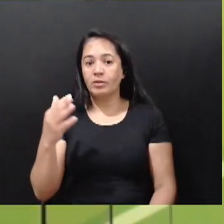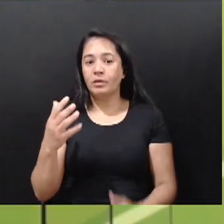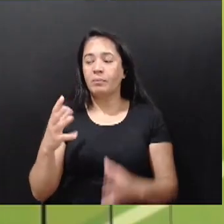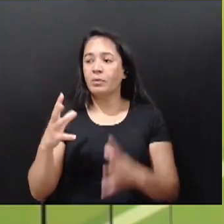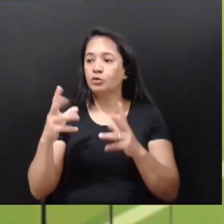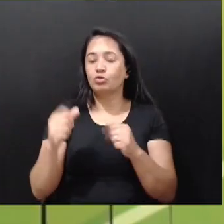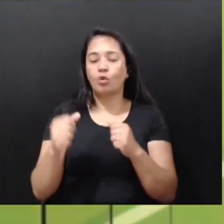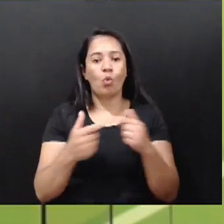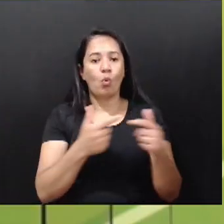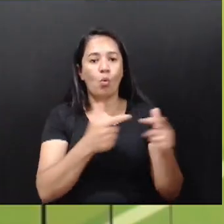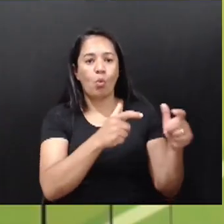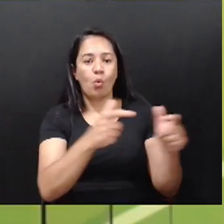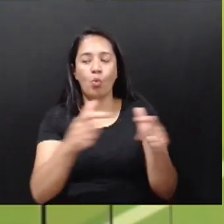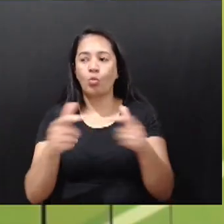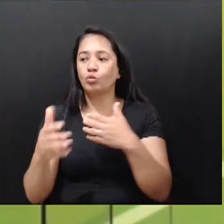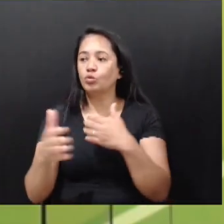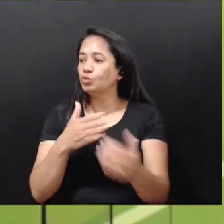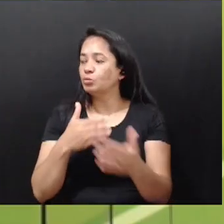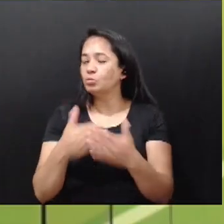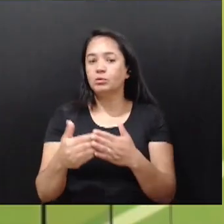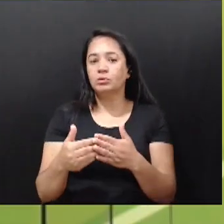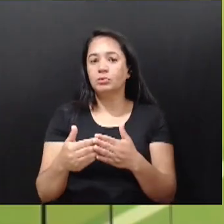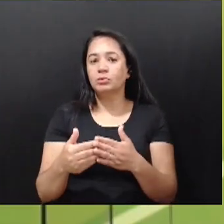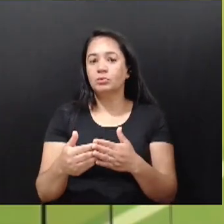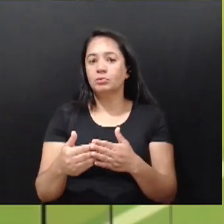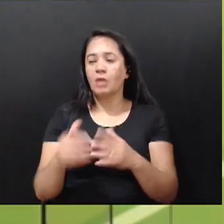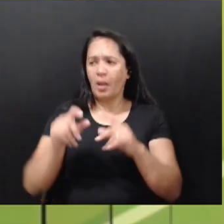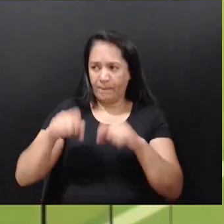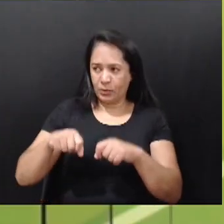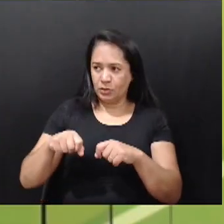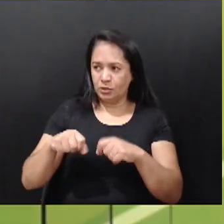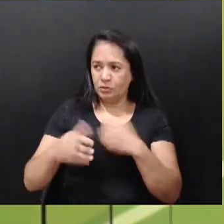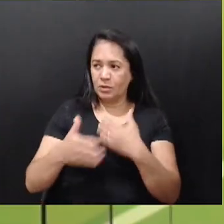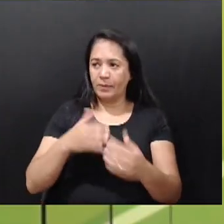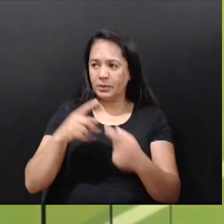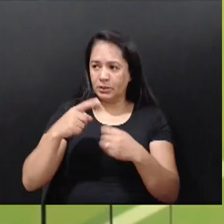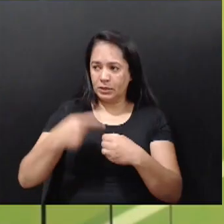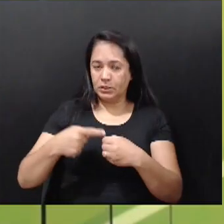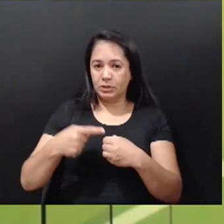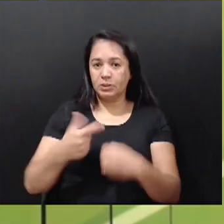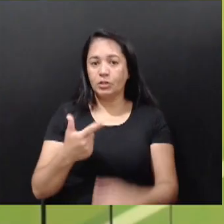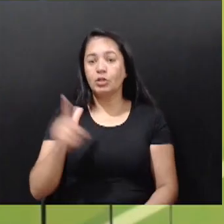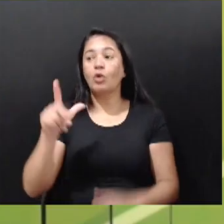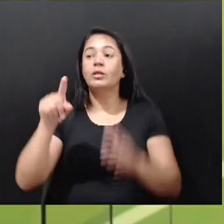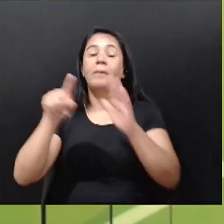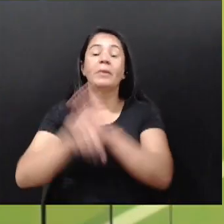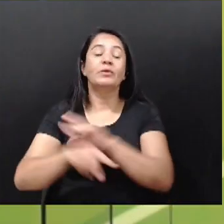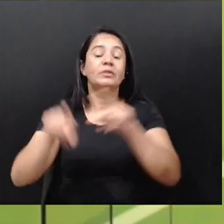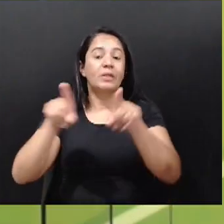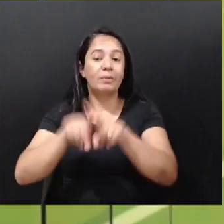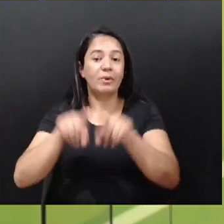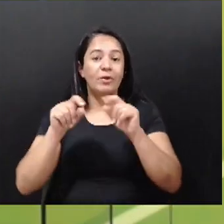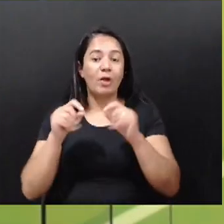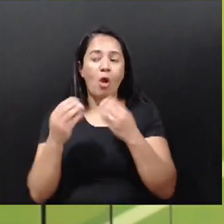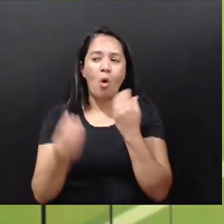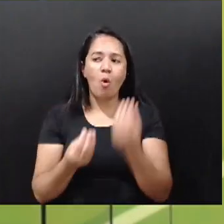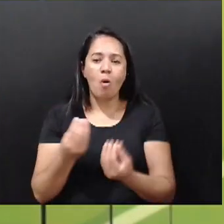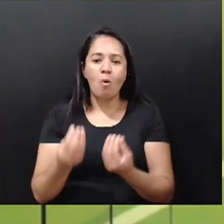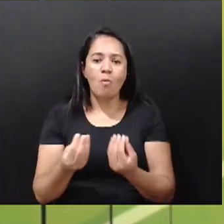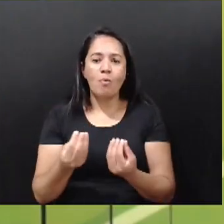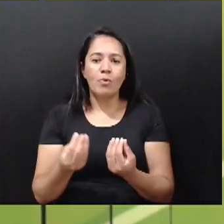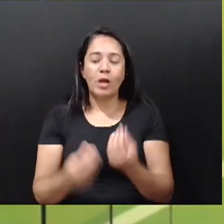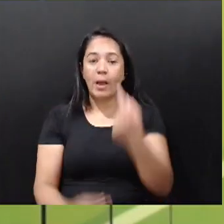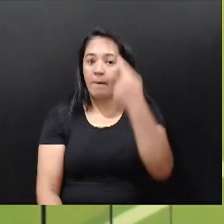municípios, independente de tamanho de cidade. E uma outra pergunta também, né? Como que é pensar, sair